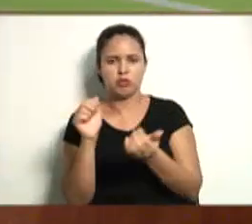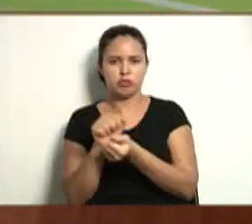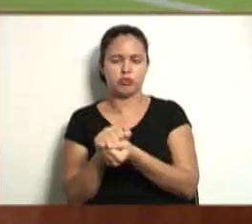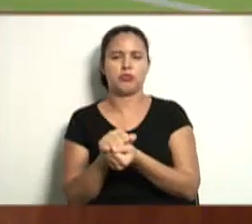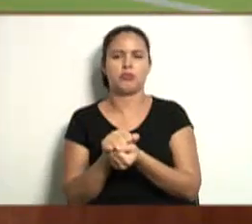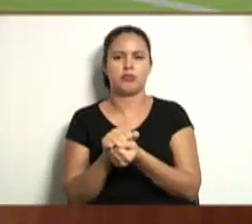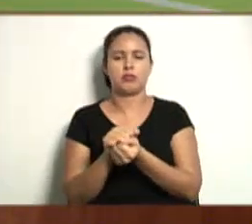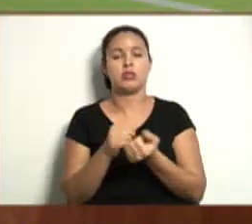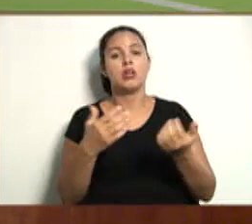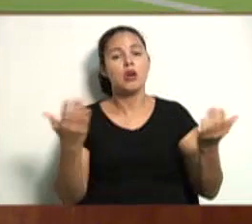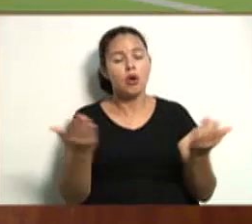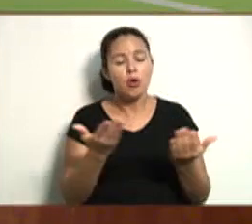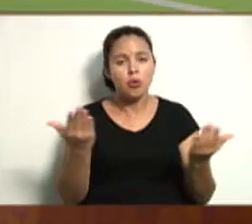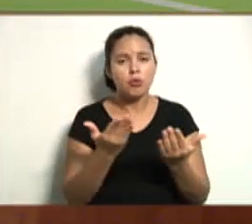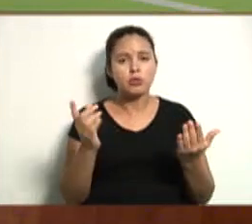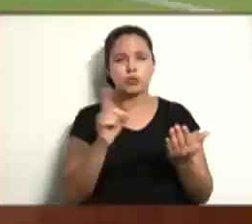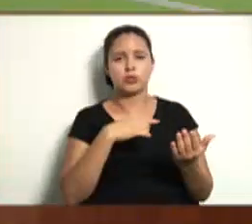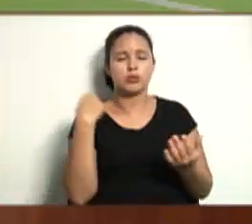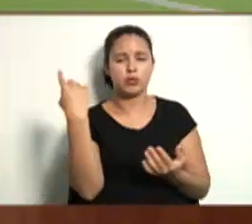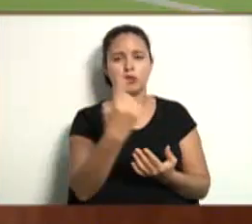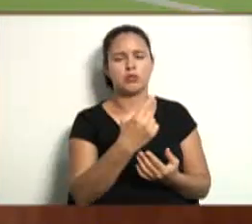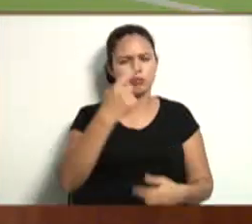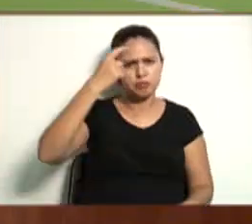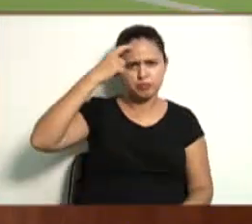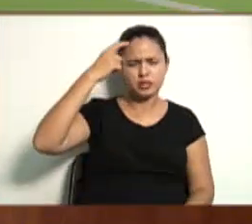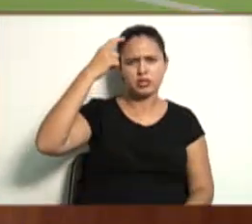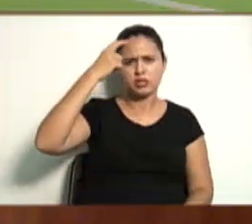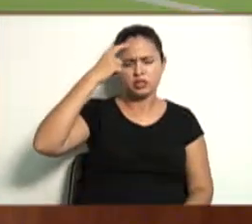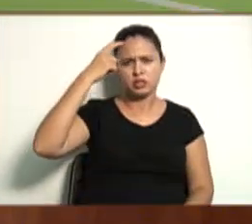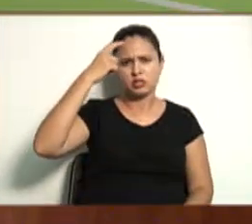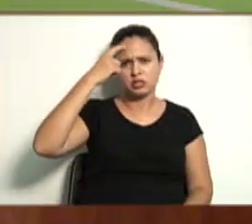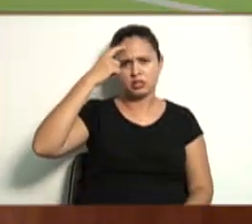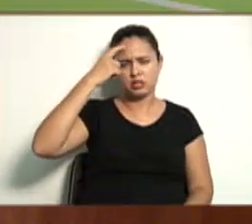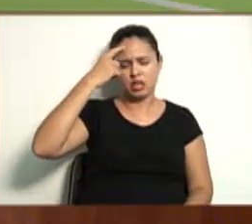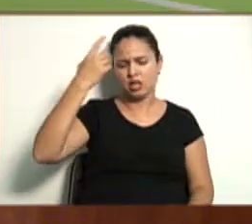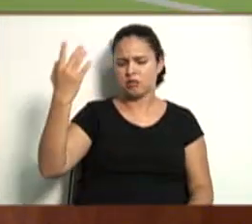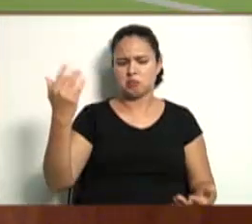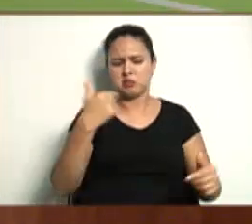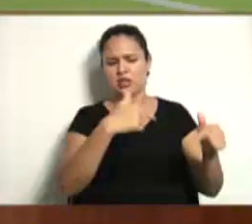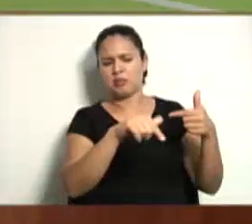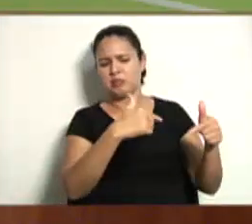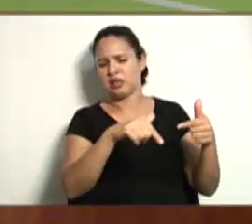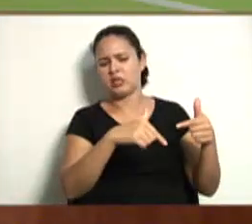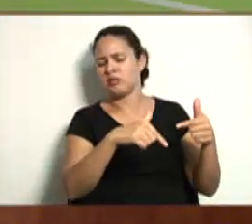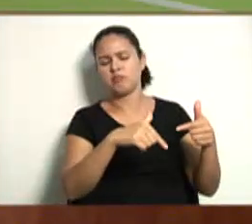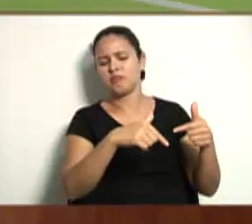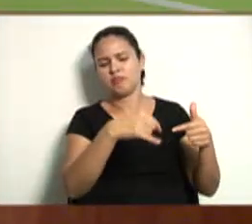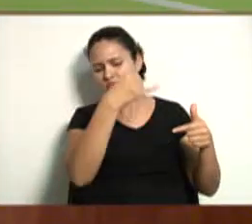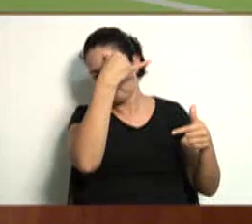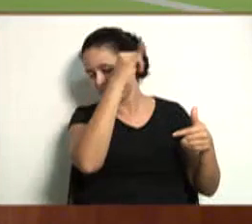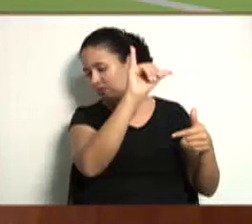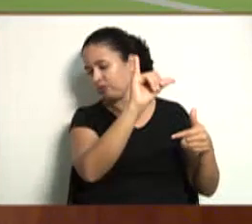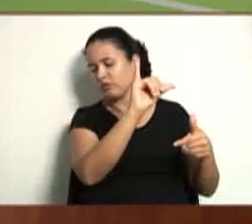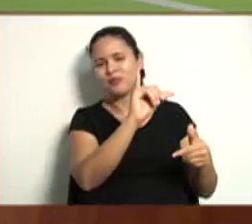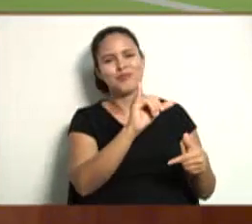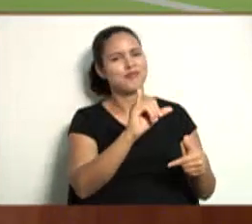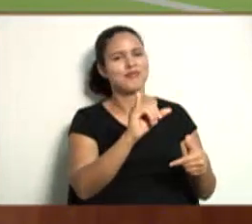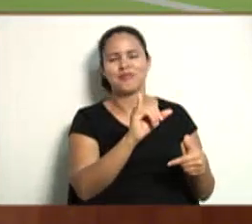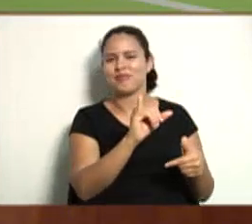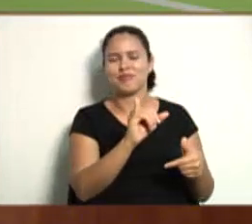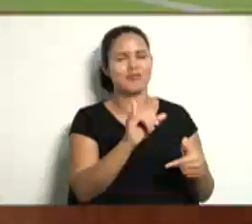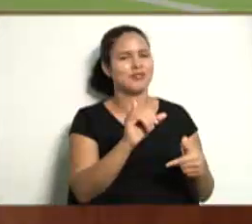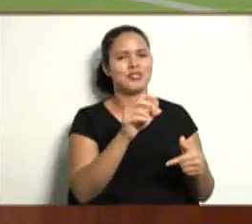eu, você, teu pai, qualquer pessoa, sem o trabalho. Inclusive, você que